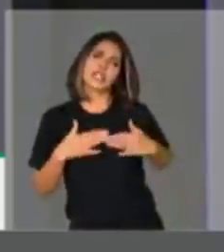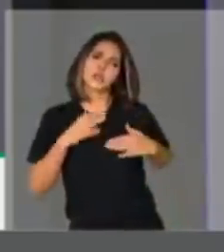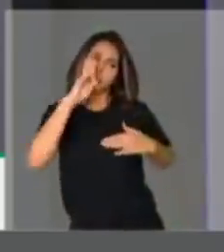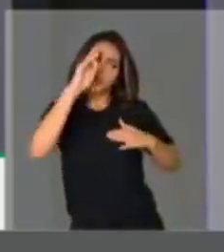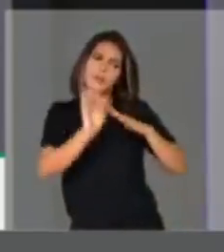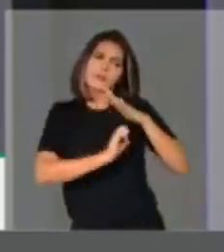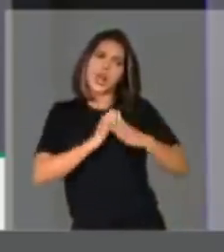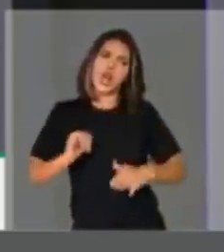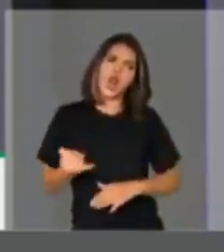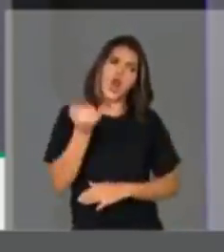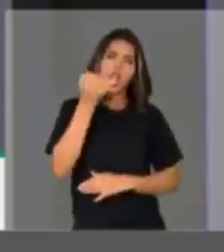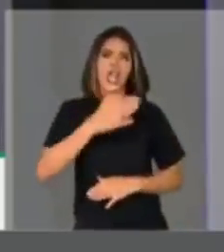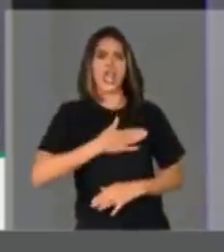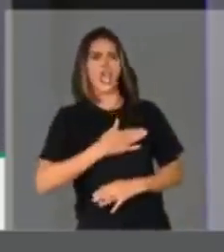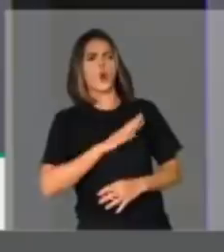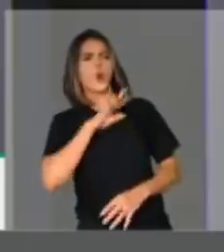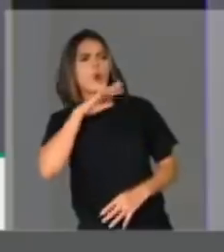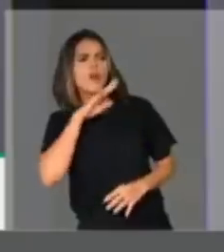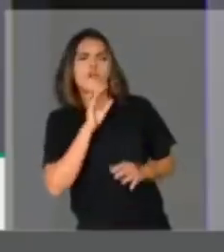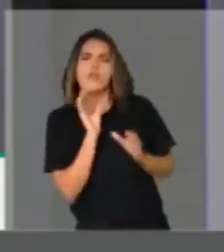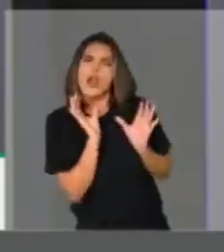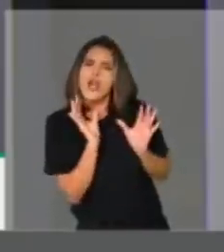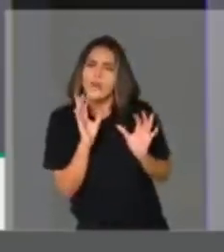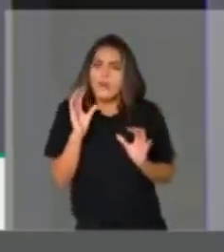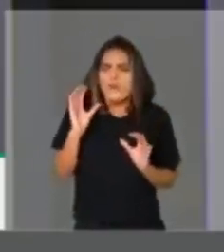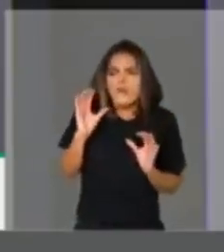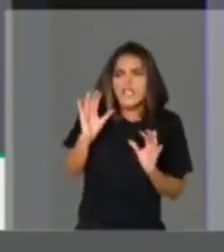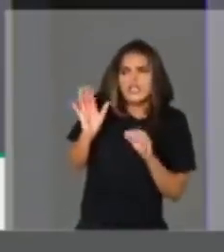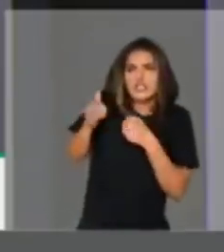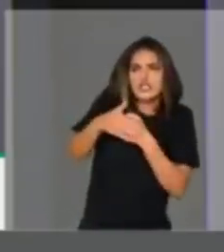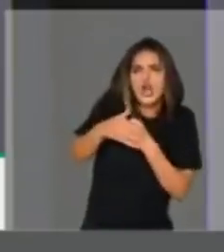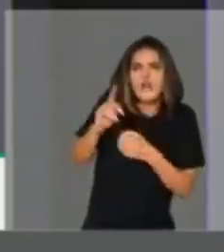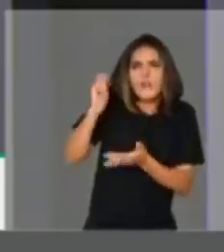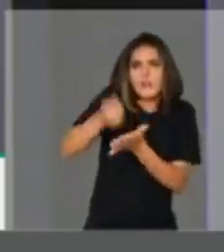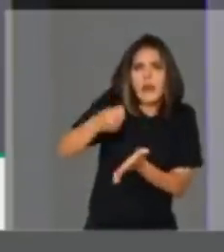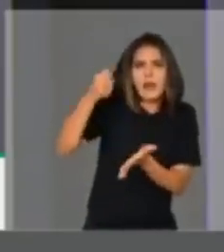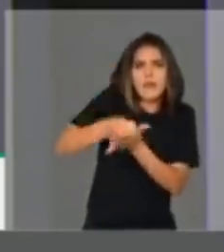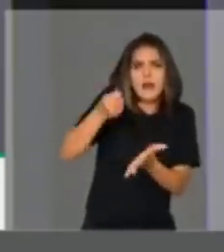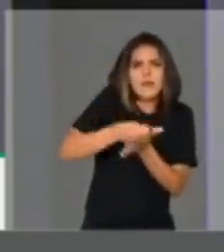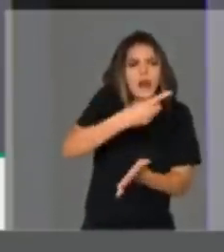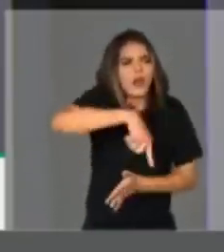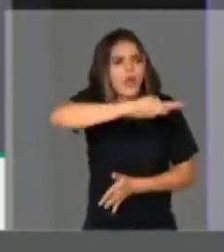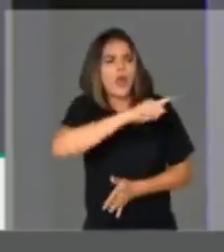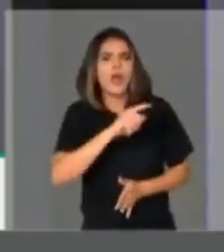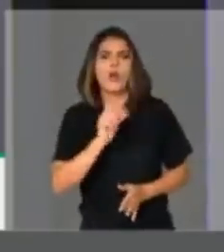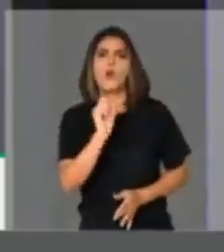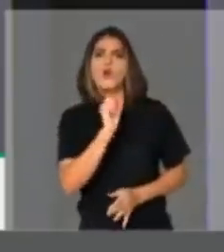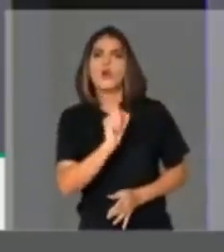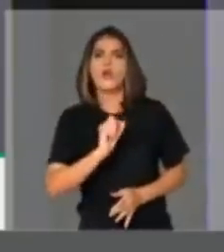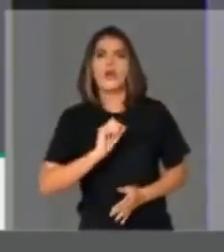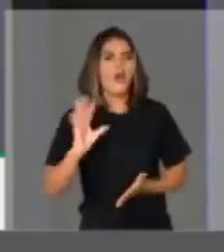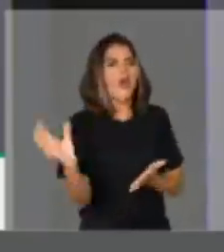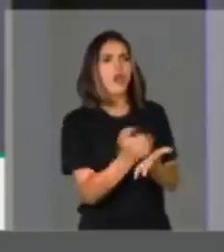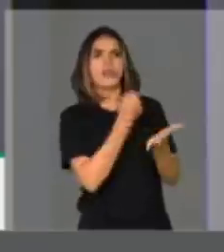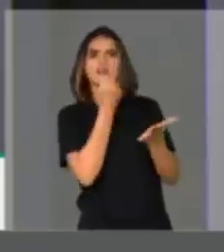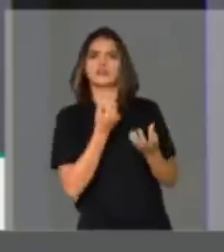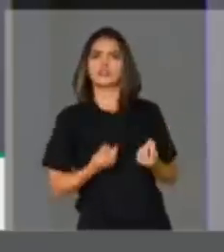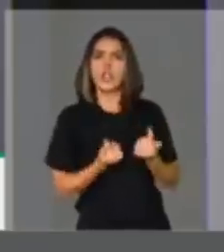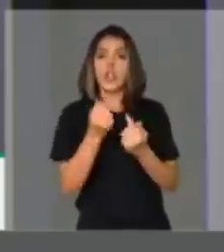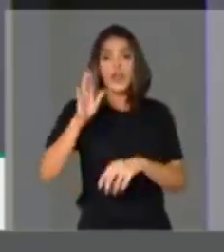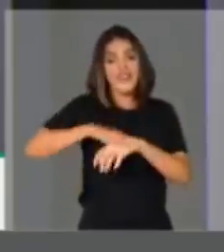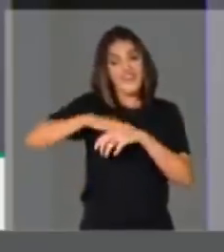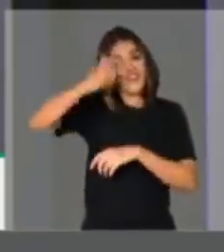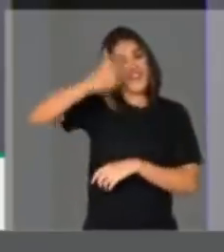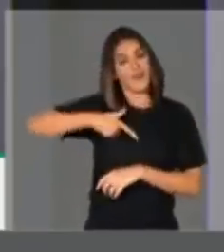empresário, eu gero lucro, eu sou vilão, vou ficar aqui escondidinho, eu só vou ficar aqui pagando a conta caladinho enquanto as corporações raptam dinheiro que eu, a riqueza, que